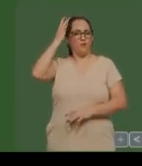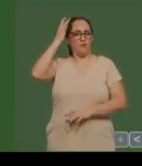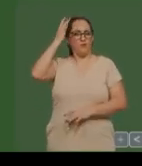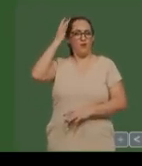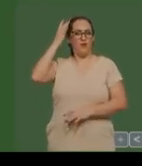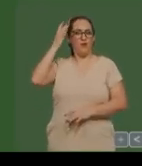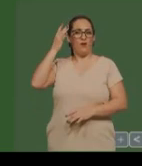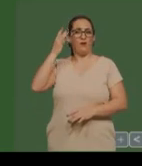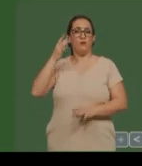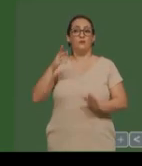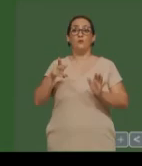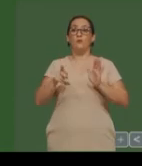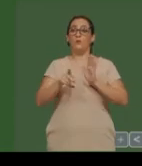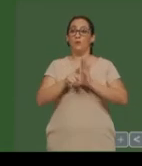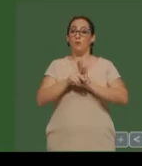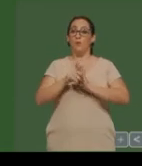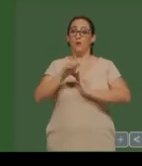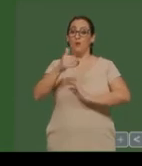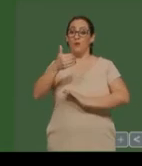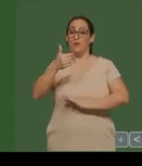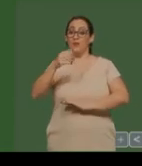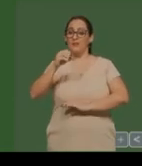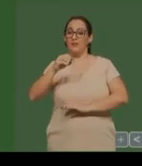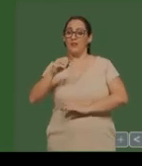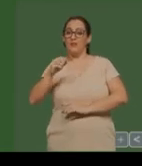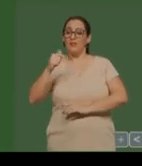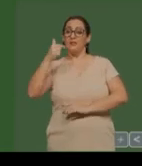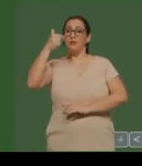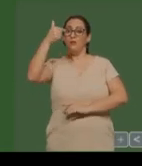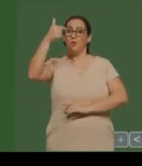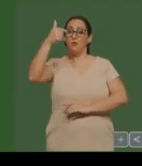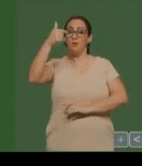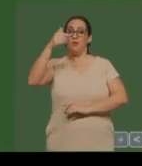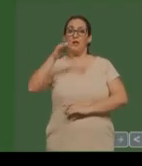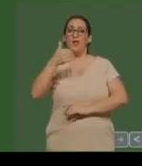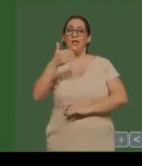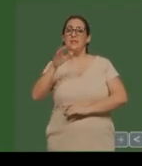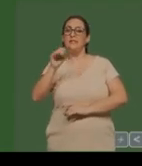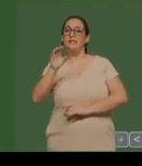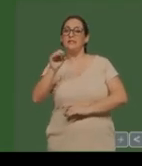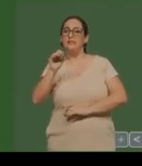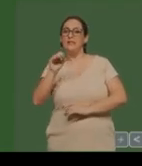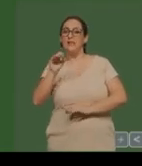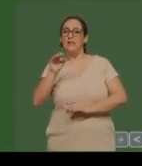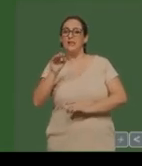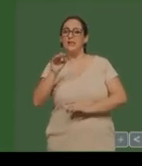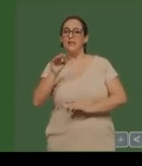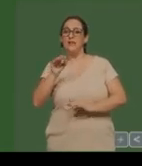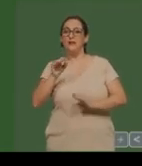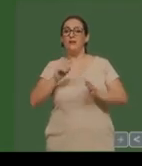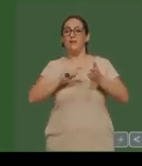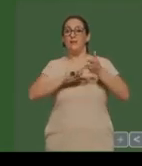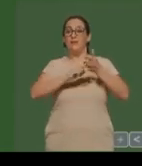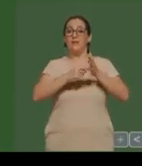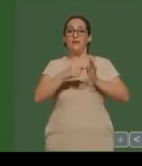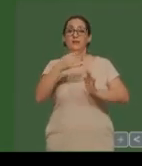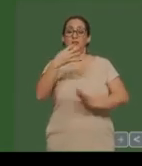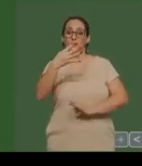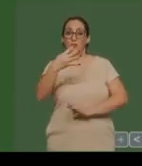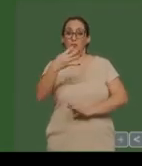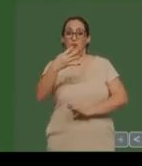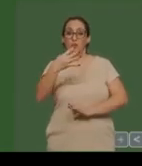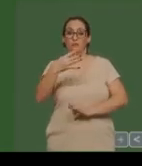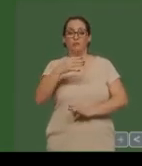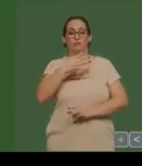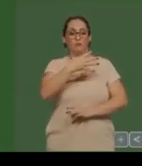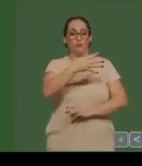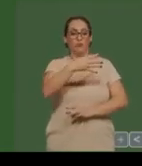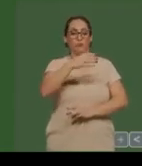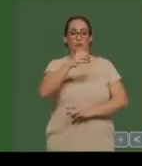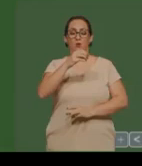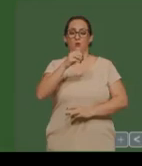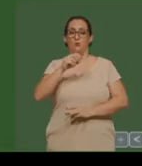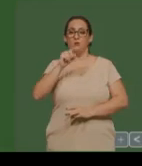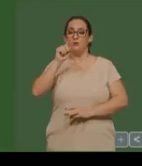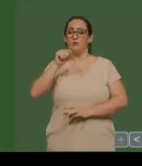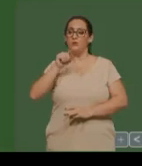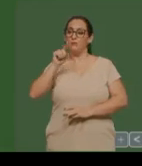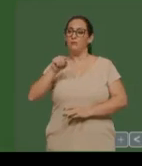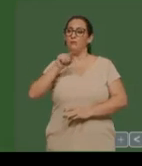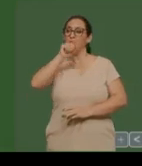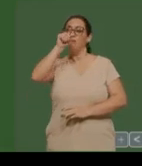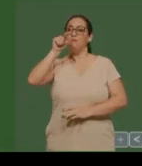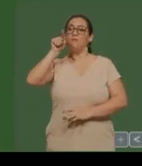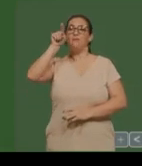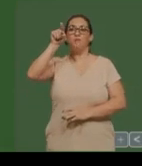10 ao quadrado? É 100, não é? Junto o 4 que está no início com o 100 aqui, vai dar 400π. Só